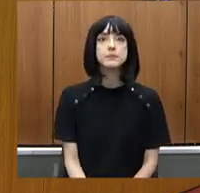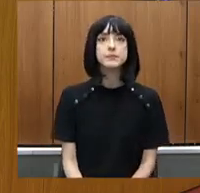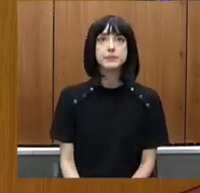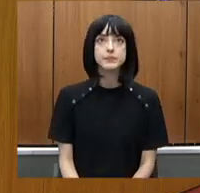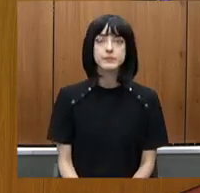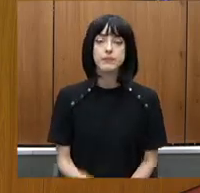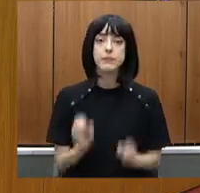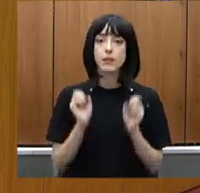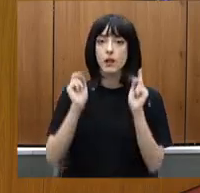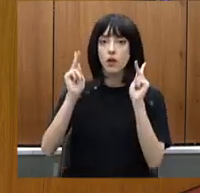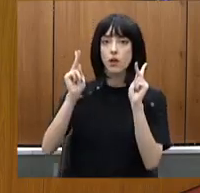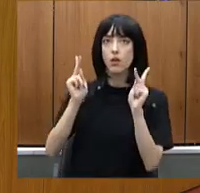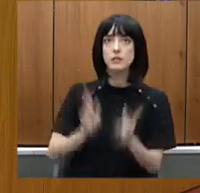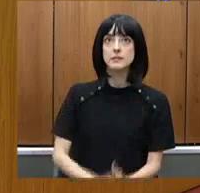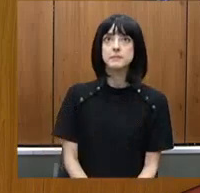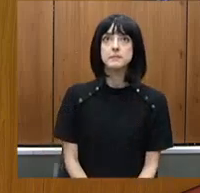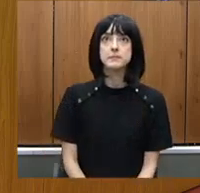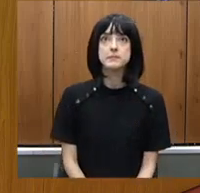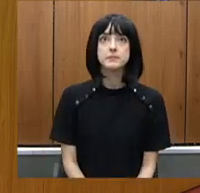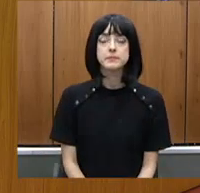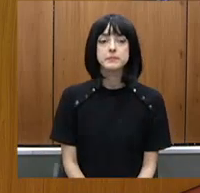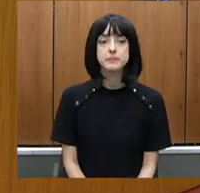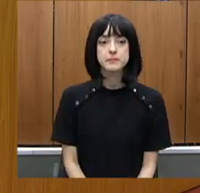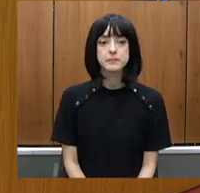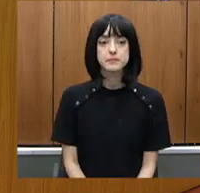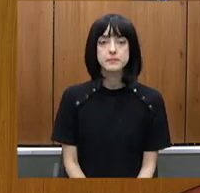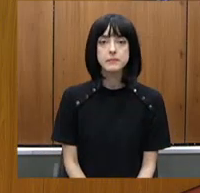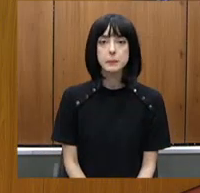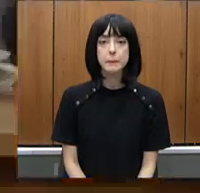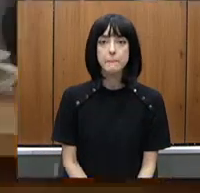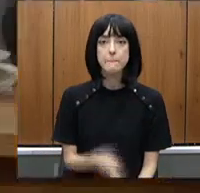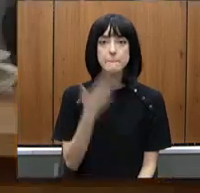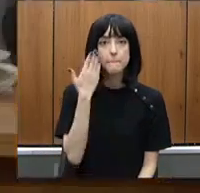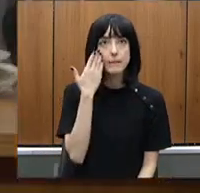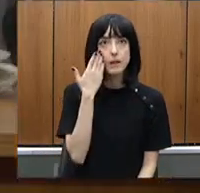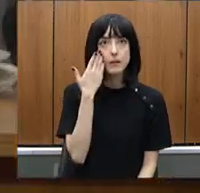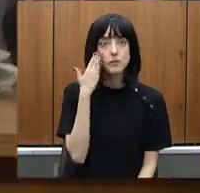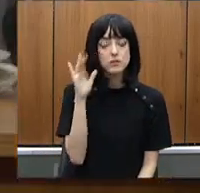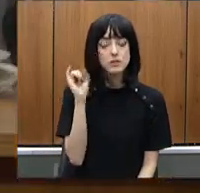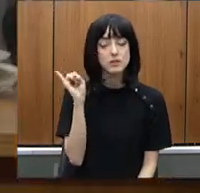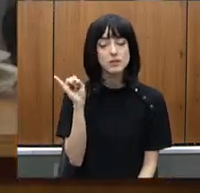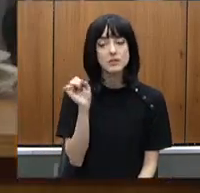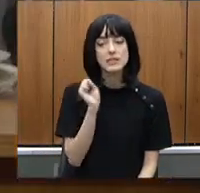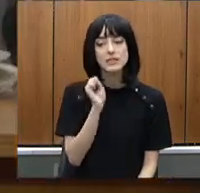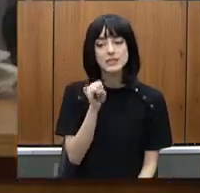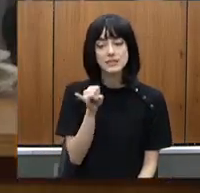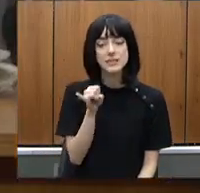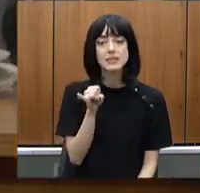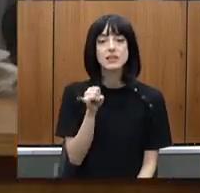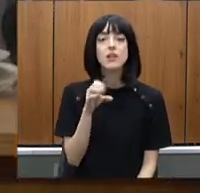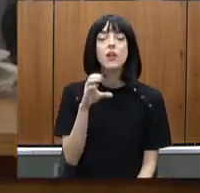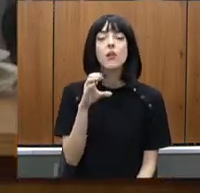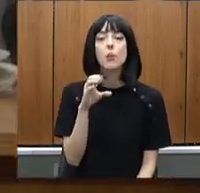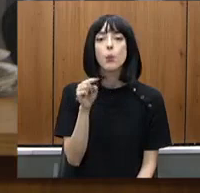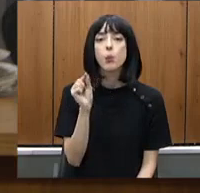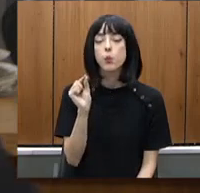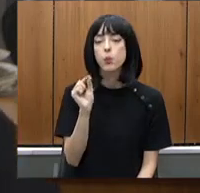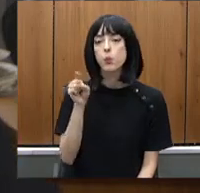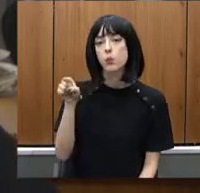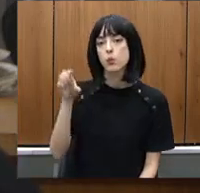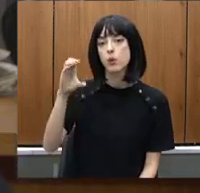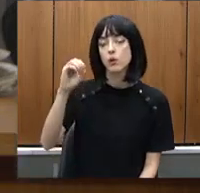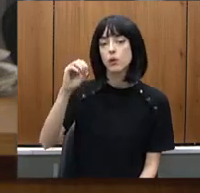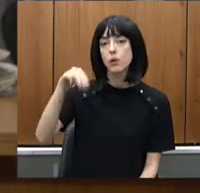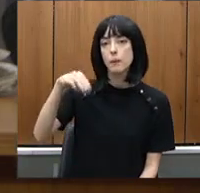conseguirá responder aqui algumas perguntas porque fica muito na ponta Apesar dele ser alguém de ponta né